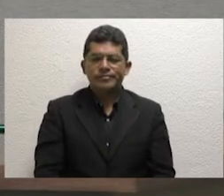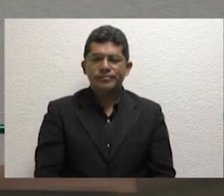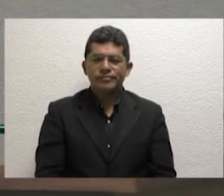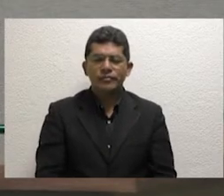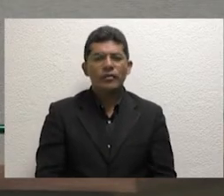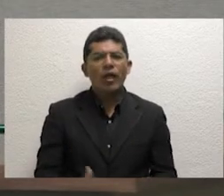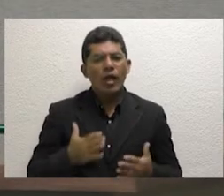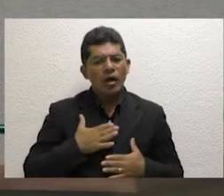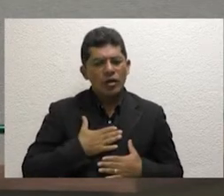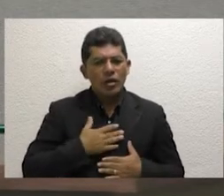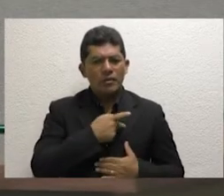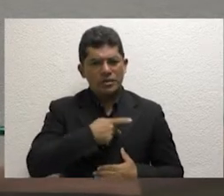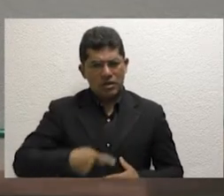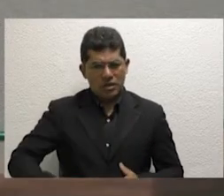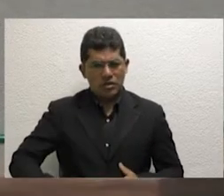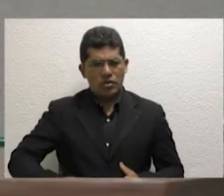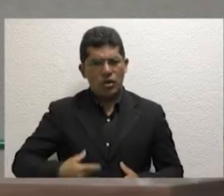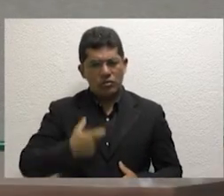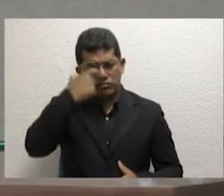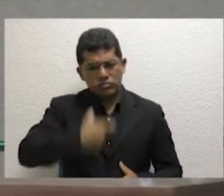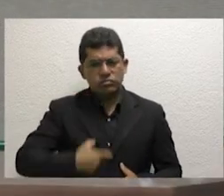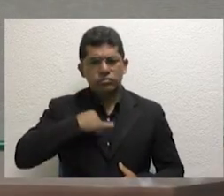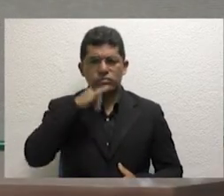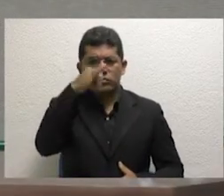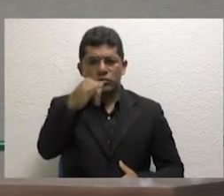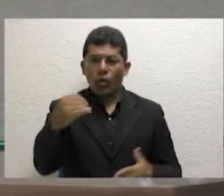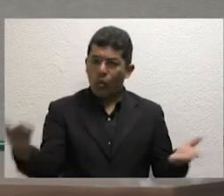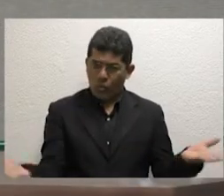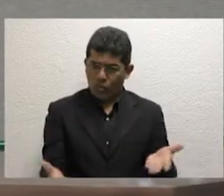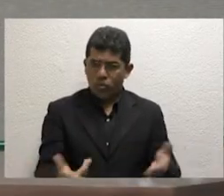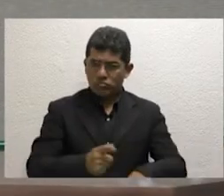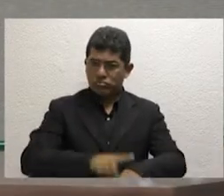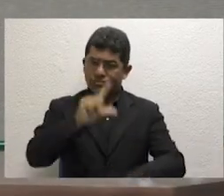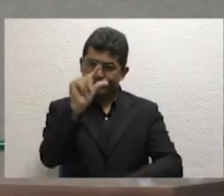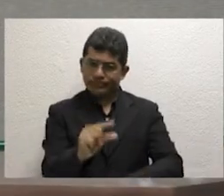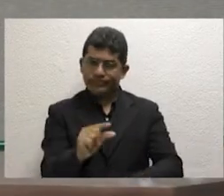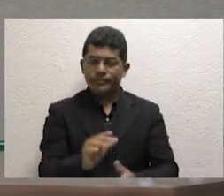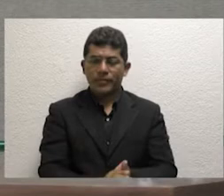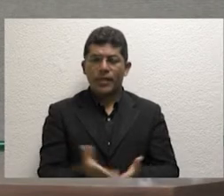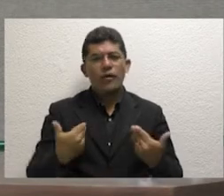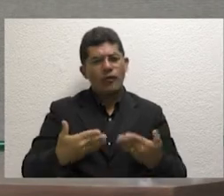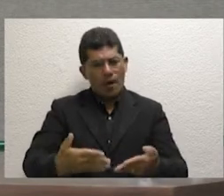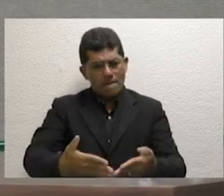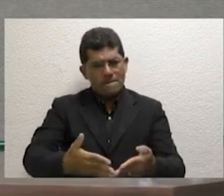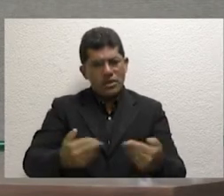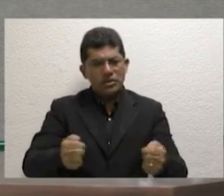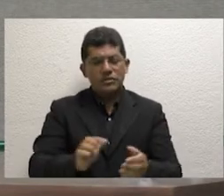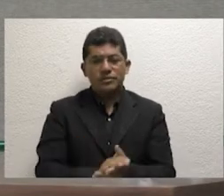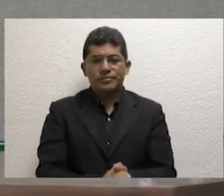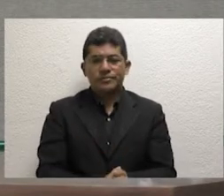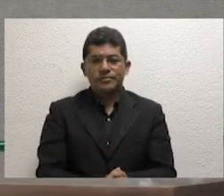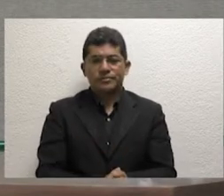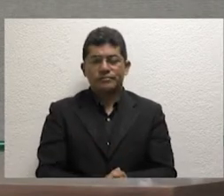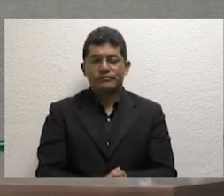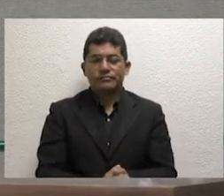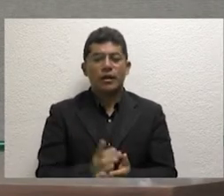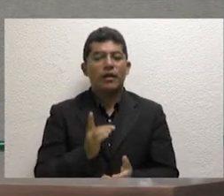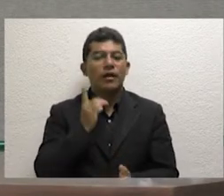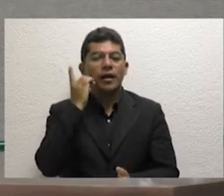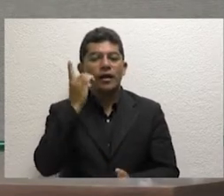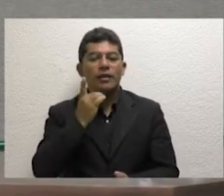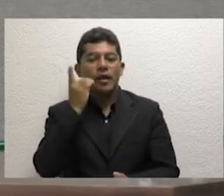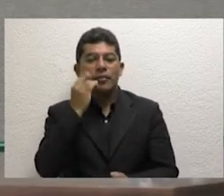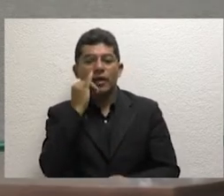senhor presidente, eu venho hoje no pequeno expediente e vou pedir, deputado